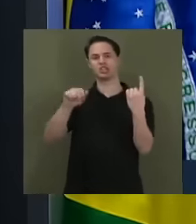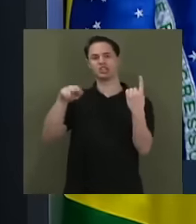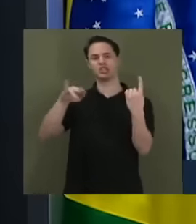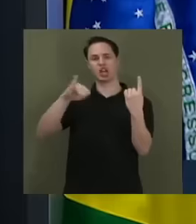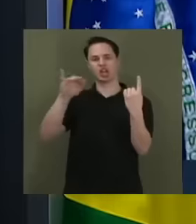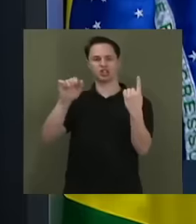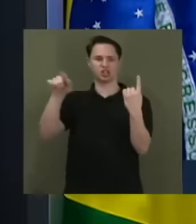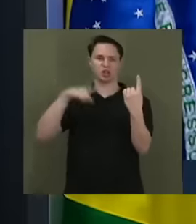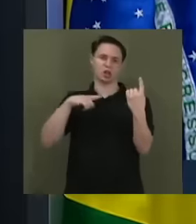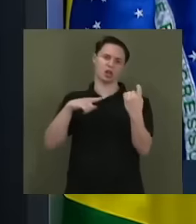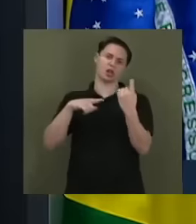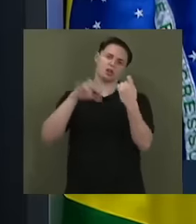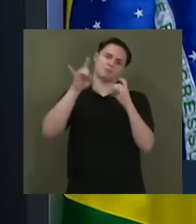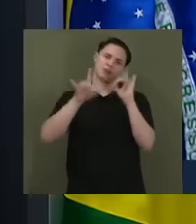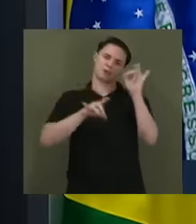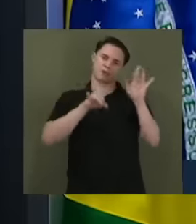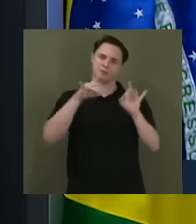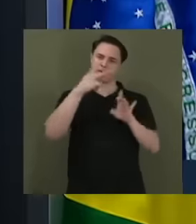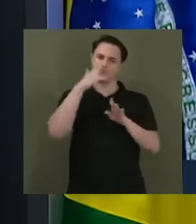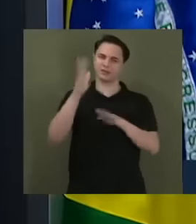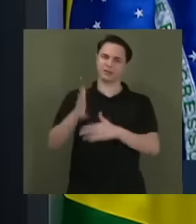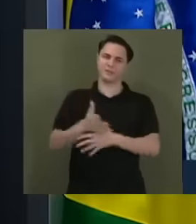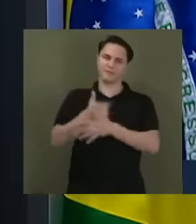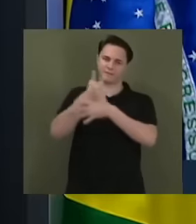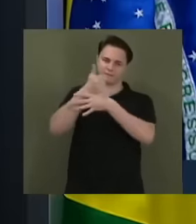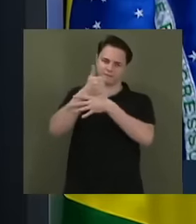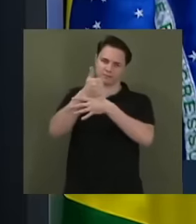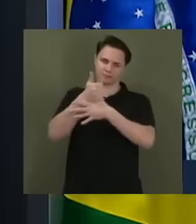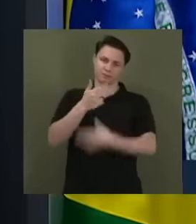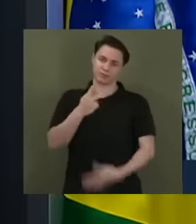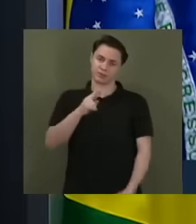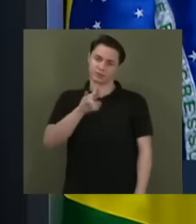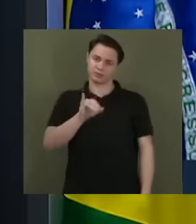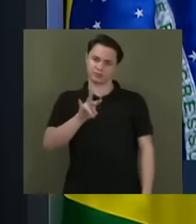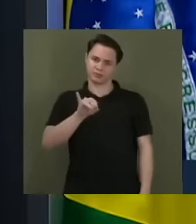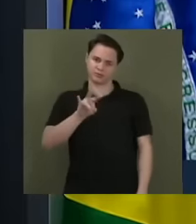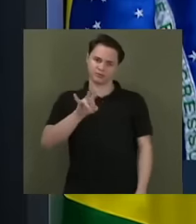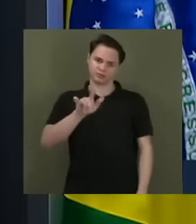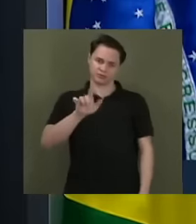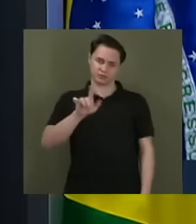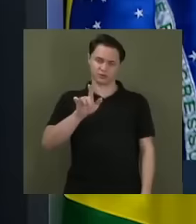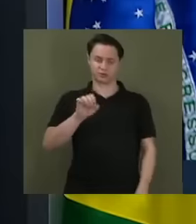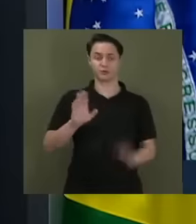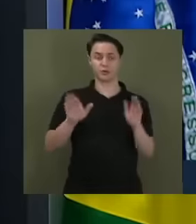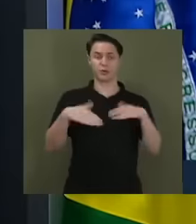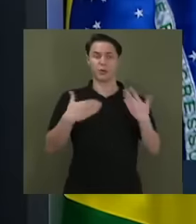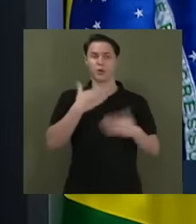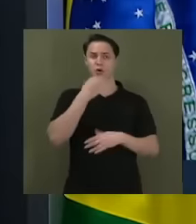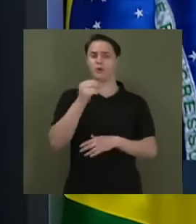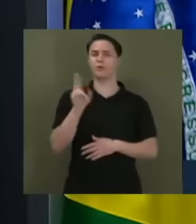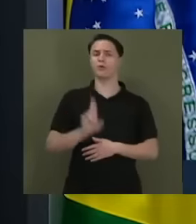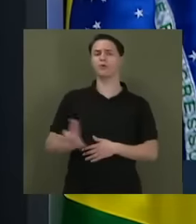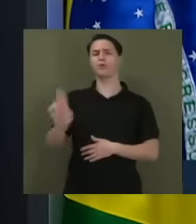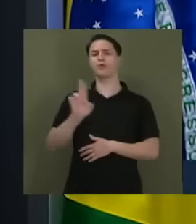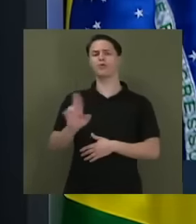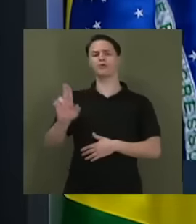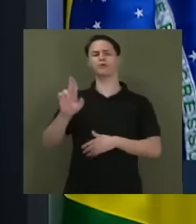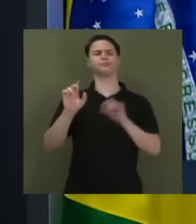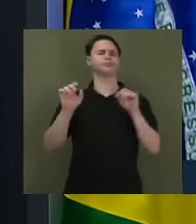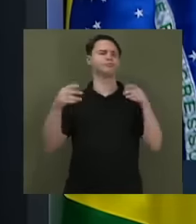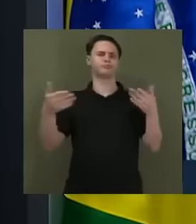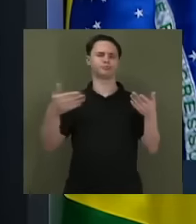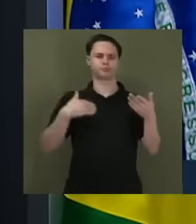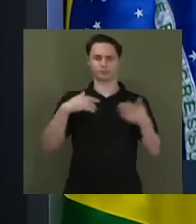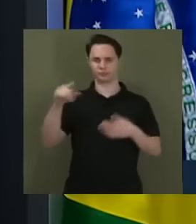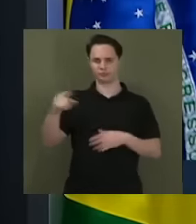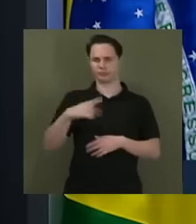diferente Parece que tem privilégio em seu voto contorsionista o ministro usa os seguintes termos abro aspas